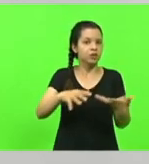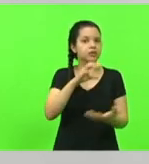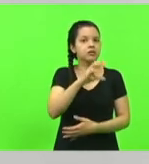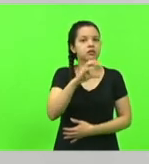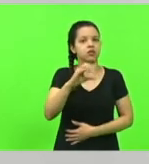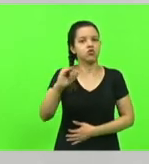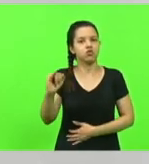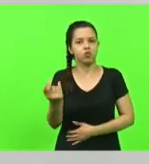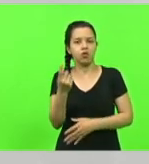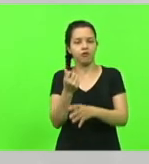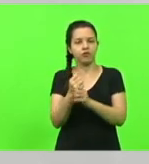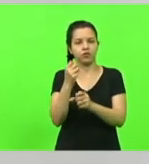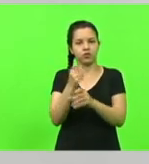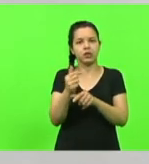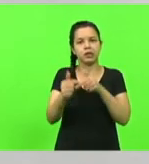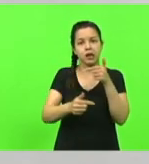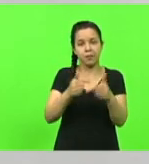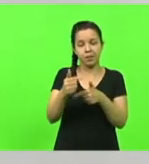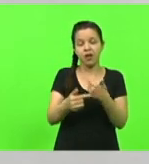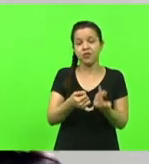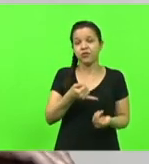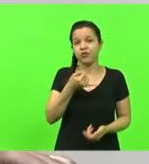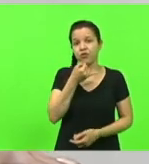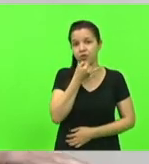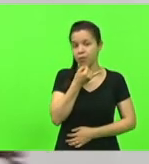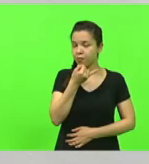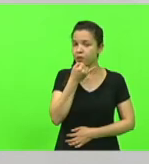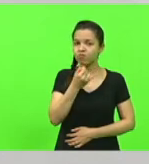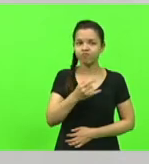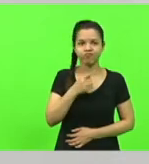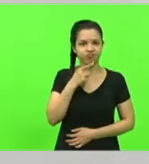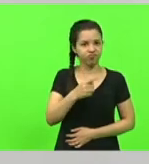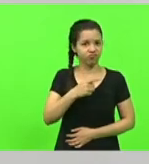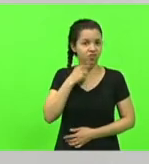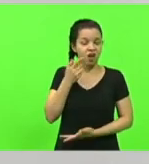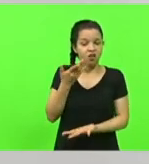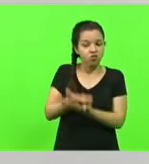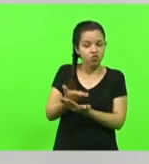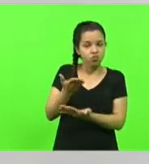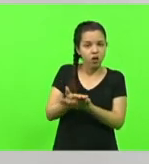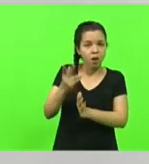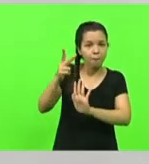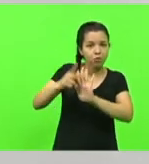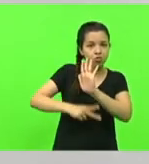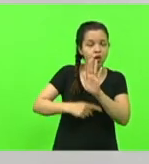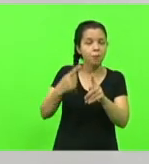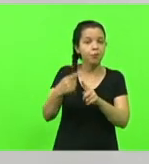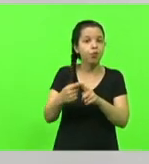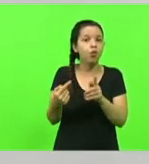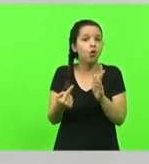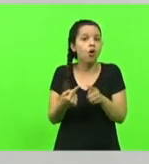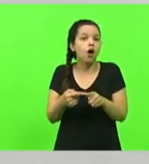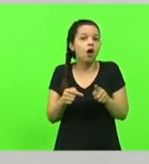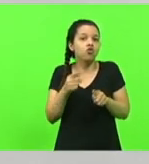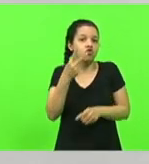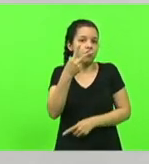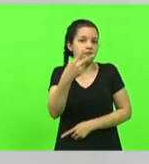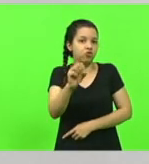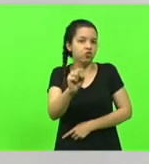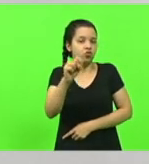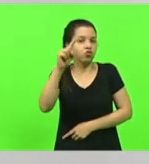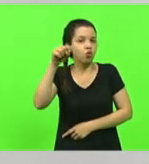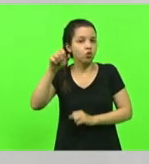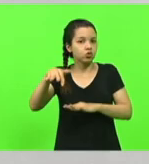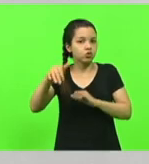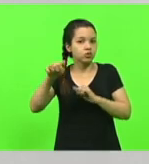Finanças e Trabalho. Infelizmente, não foi possível estudar esse projeto, mesmo ele aportando aqui no dia 28 de setembro,